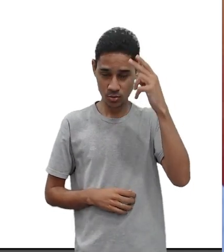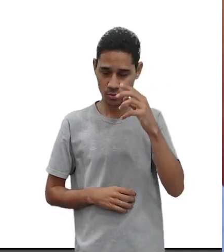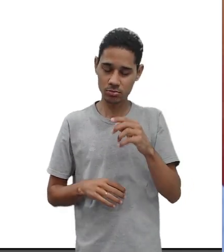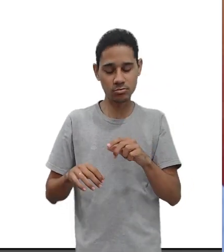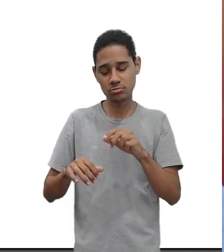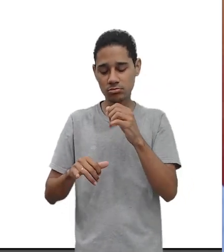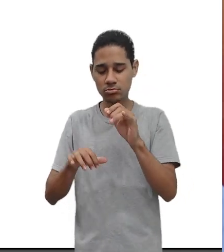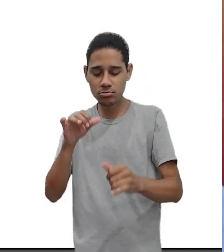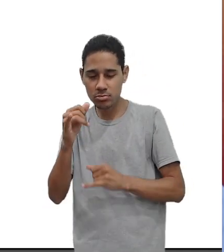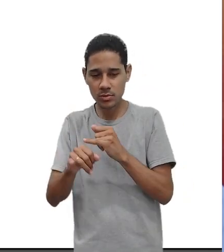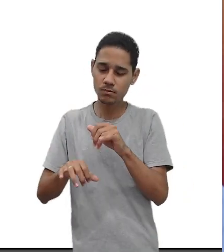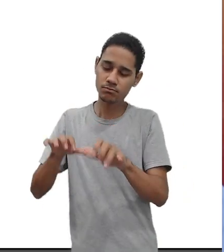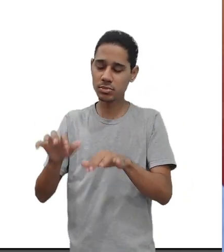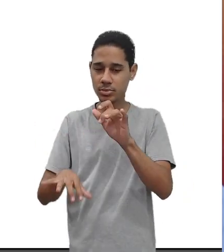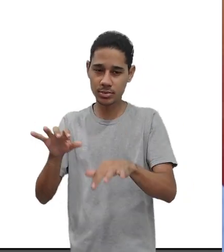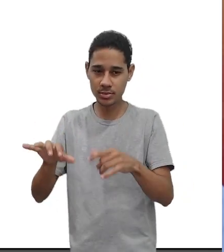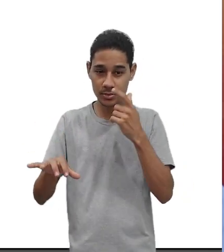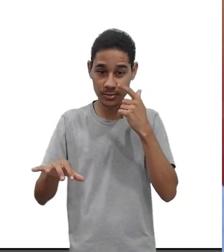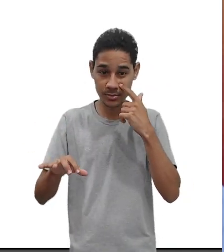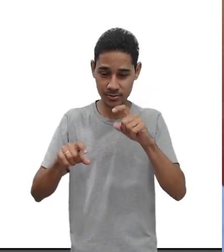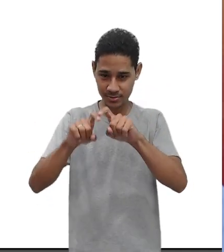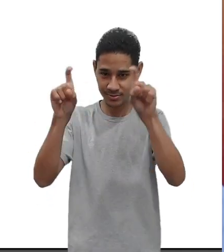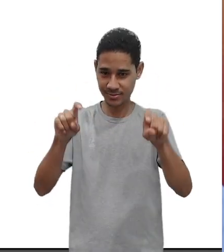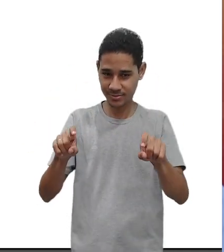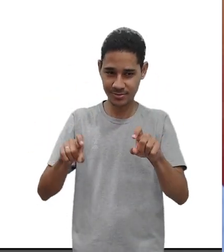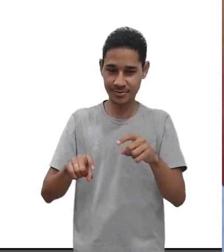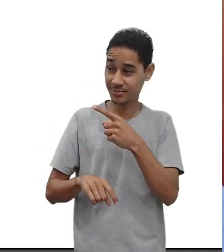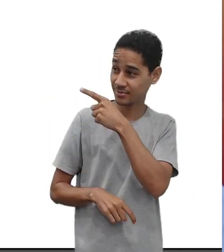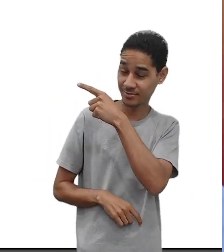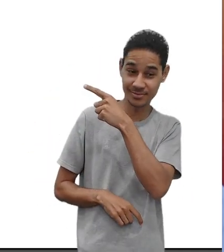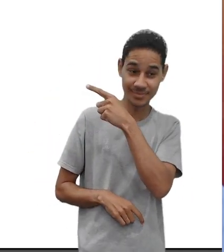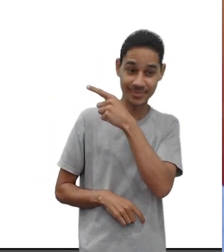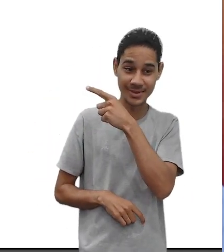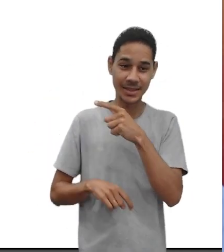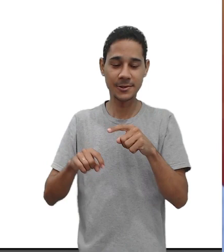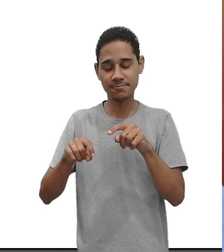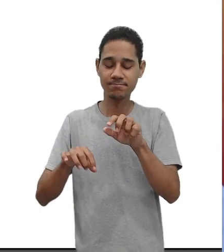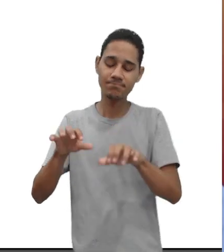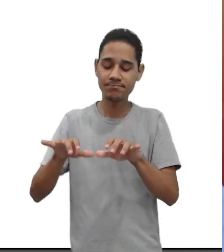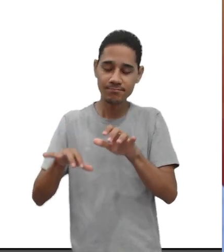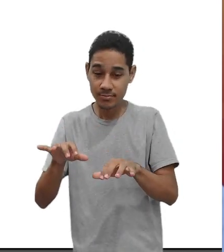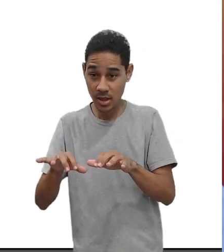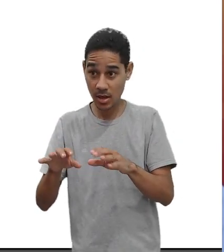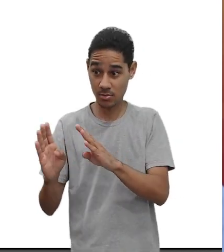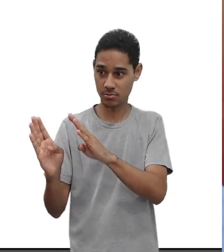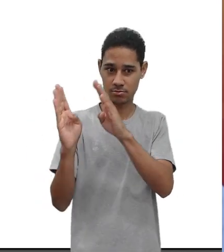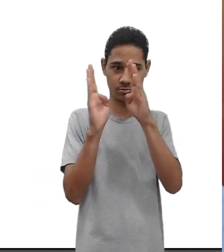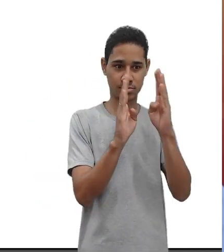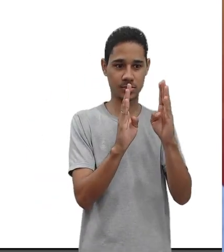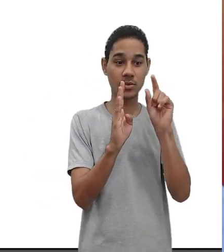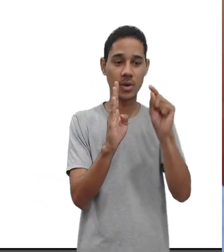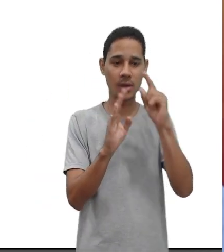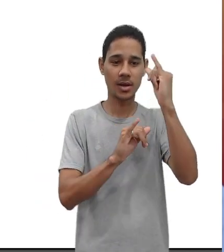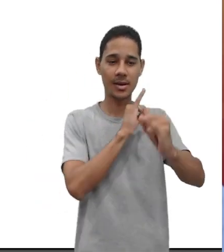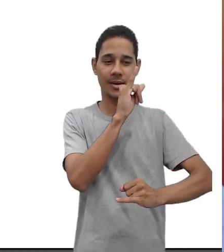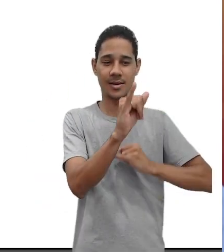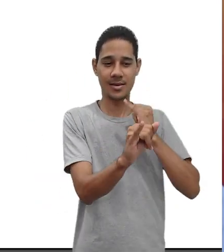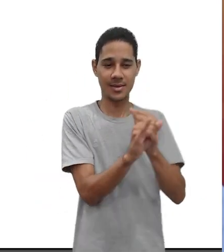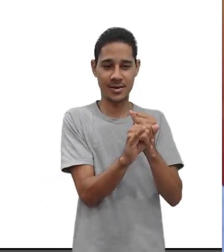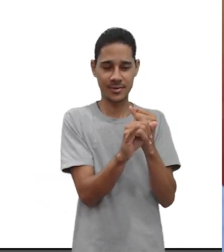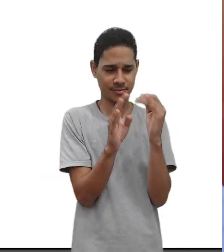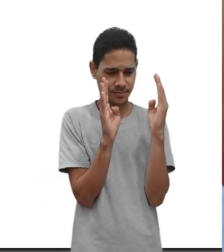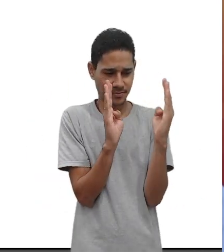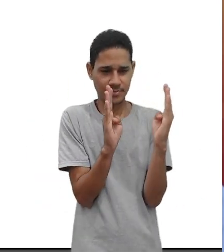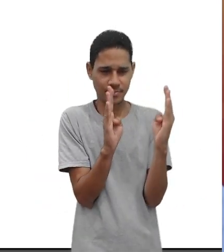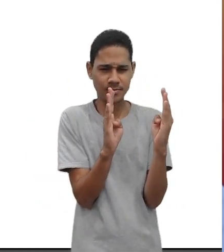site representado por um computador, temos no meio a internet, né? No meio